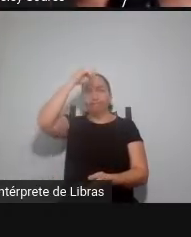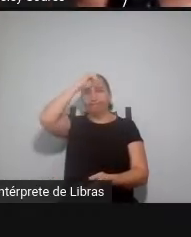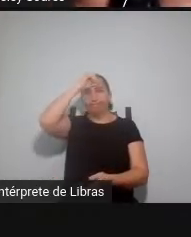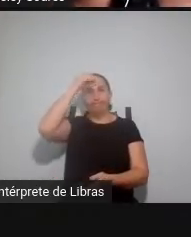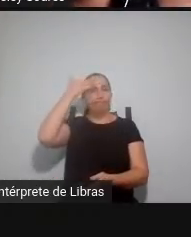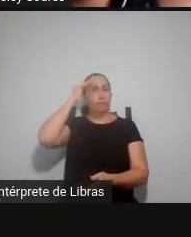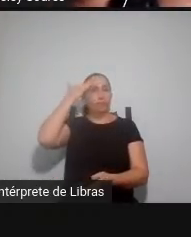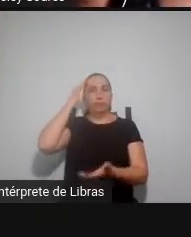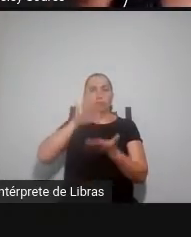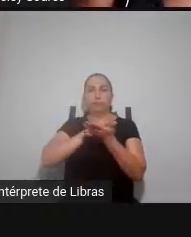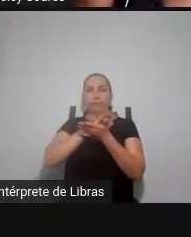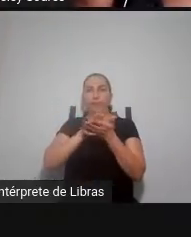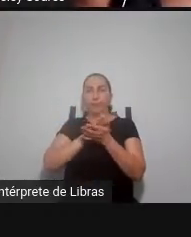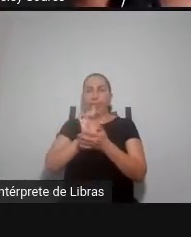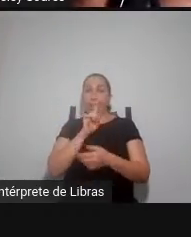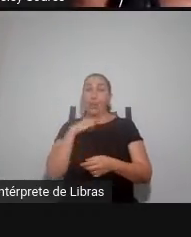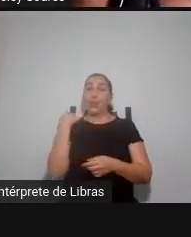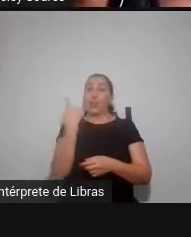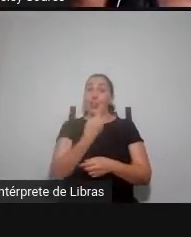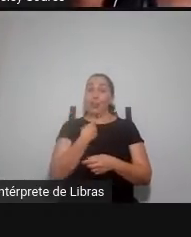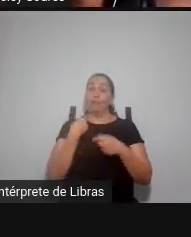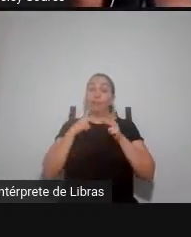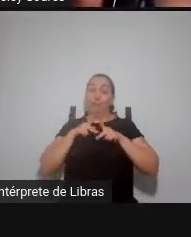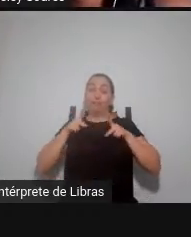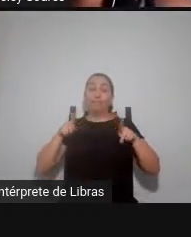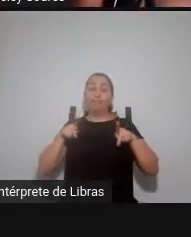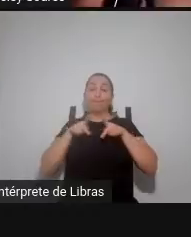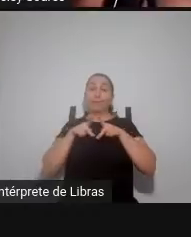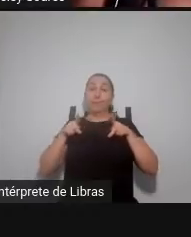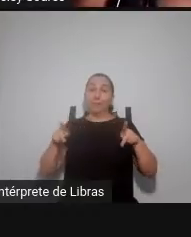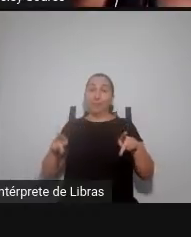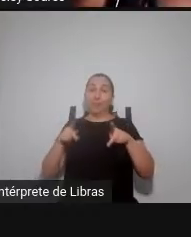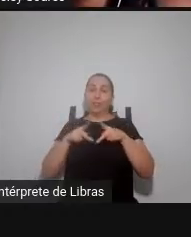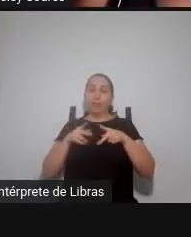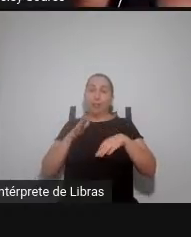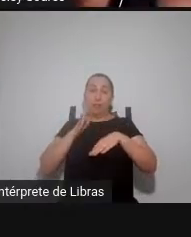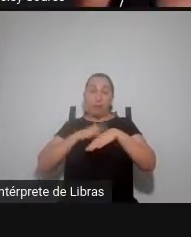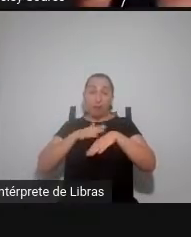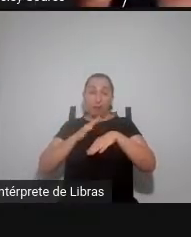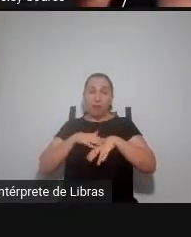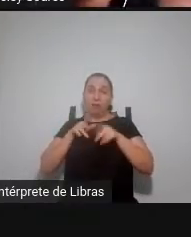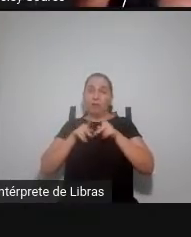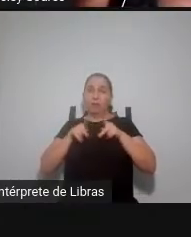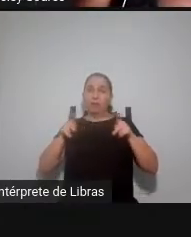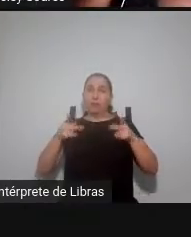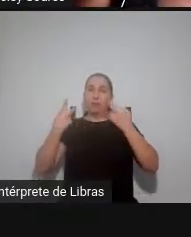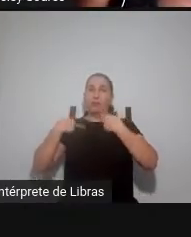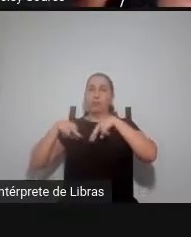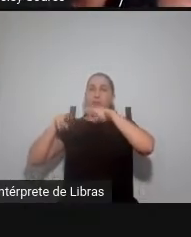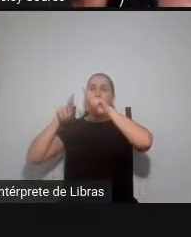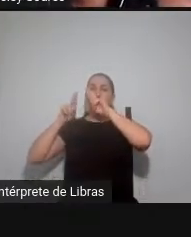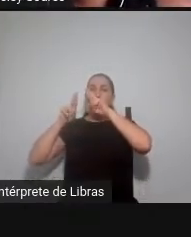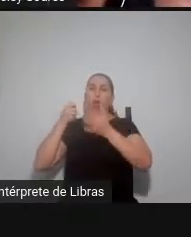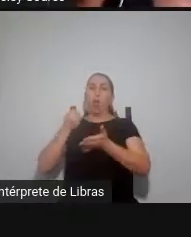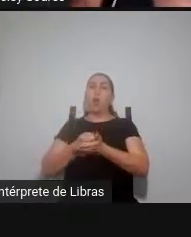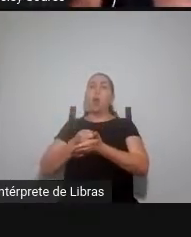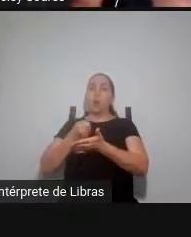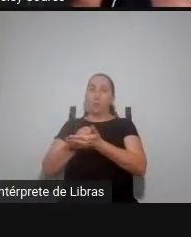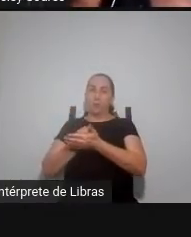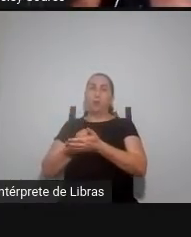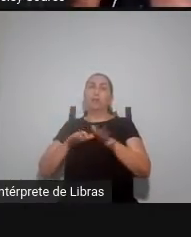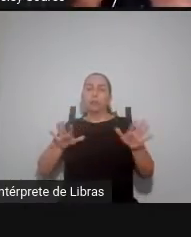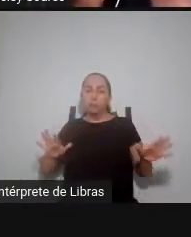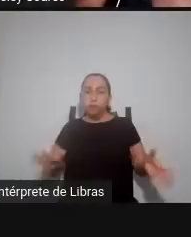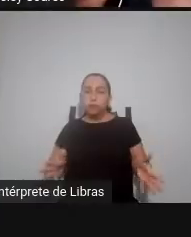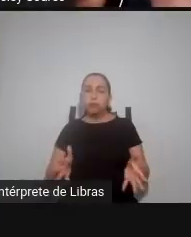que somos professores. E que, como professores, a gente tem essa função, e eu diria até essa obrigação, de levar